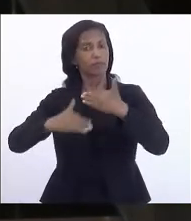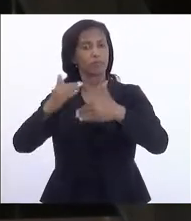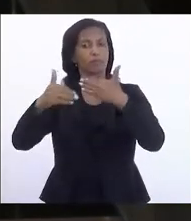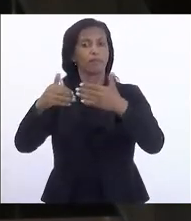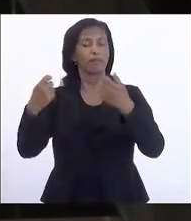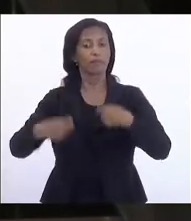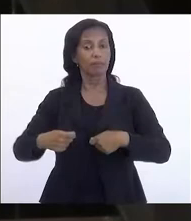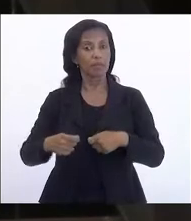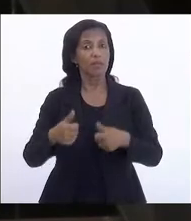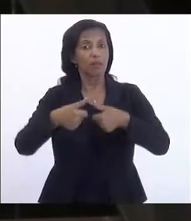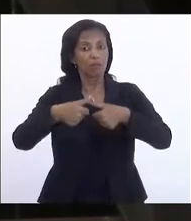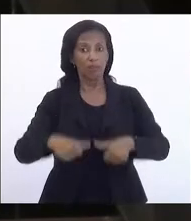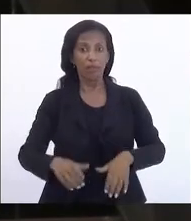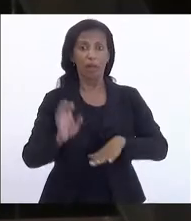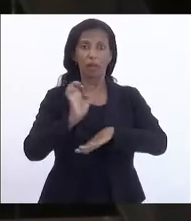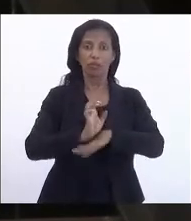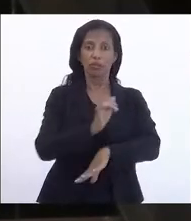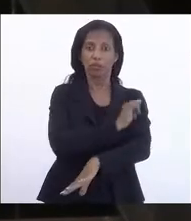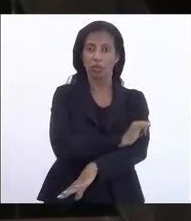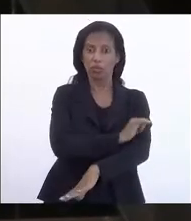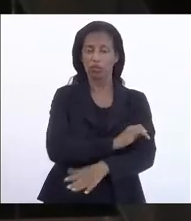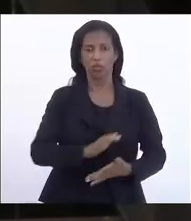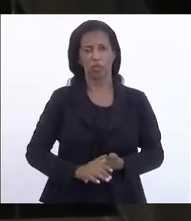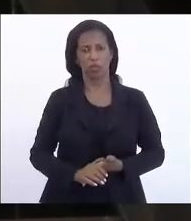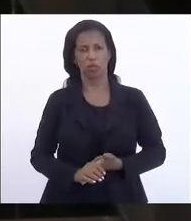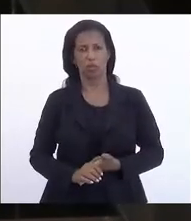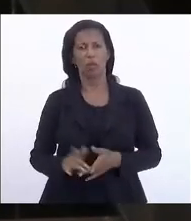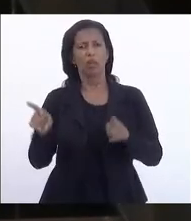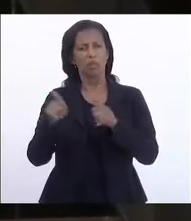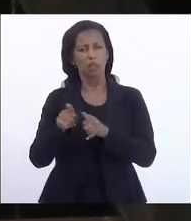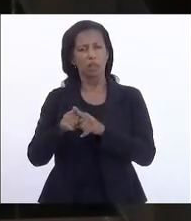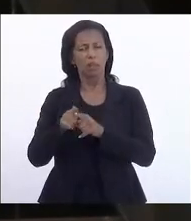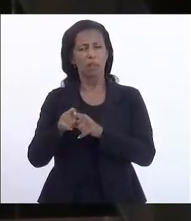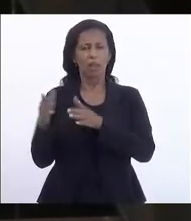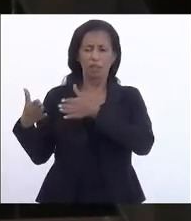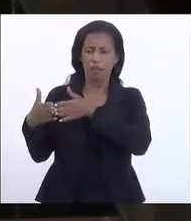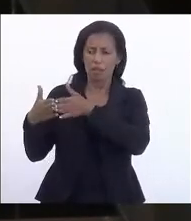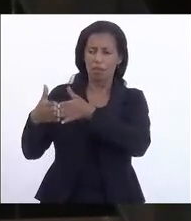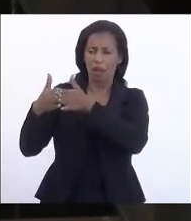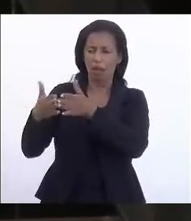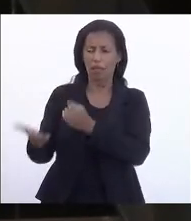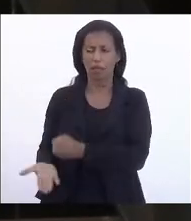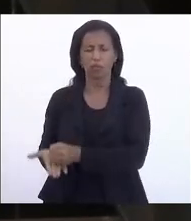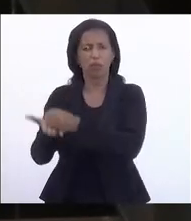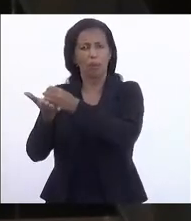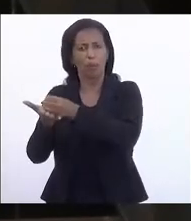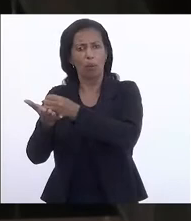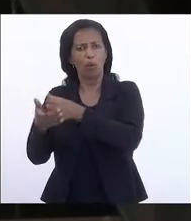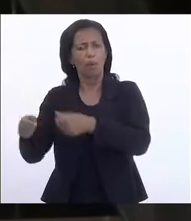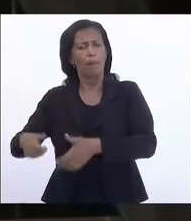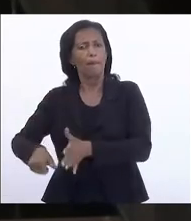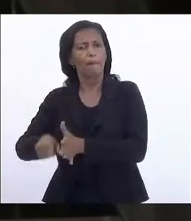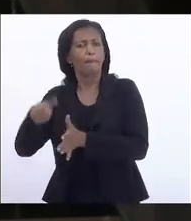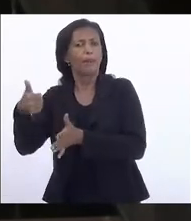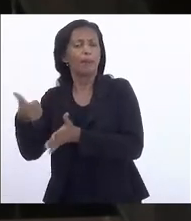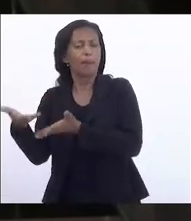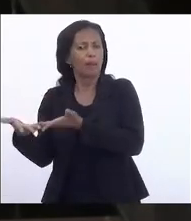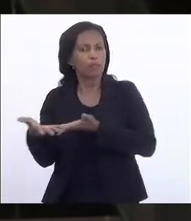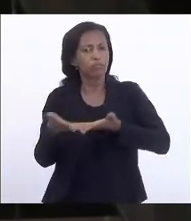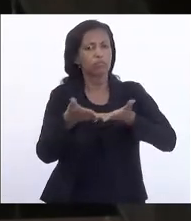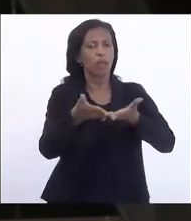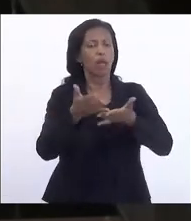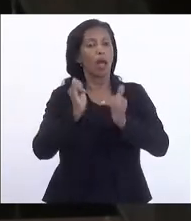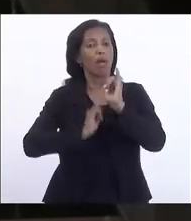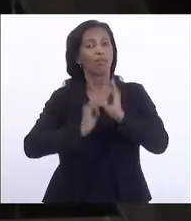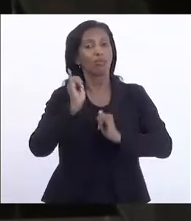tinham que ficar no Rio de Janeiro. Os afretamentos de embarcações de apoio, por exemplo, tinham que privilegiar fundamentalmente a